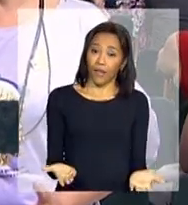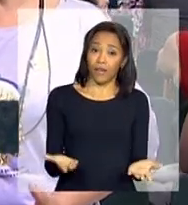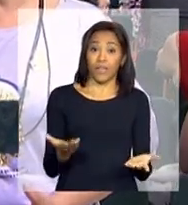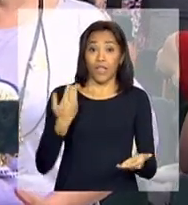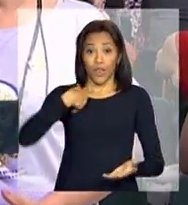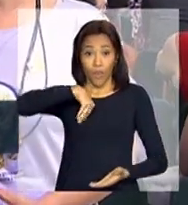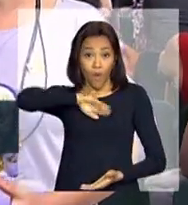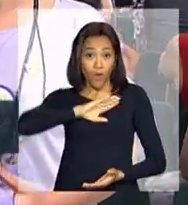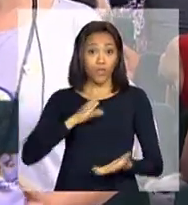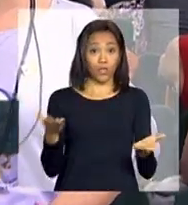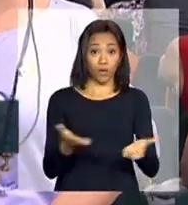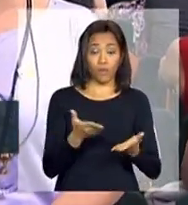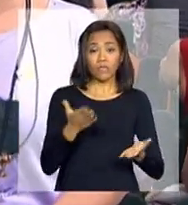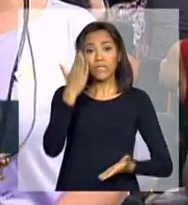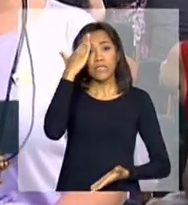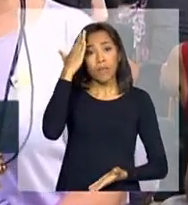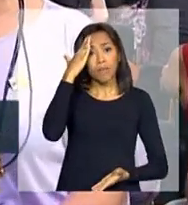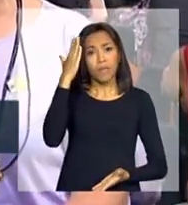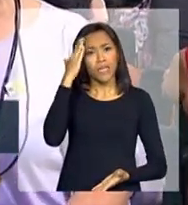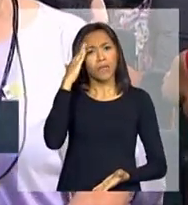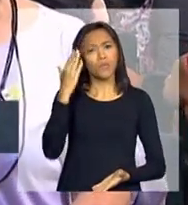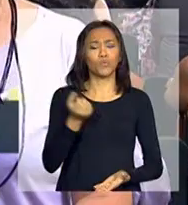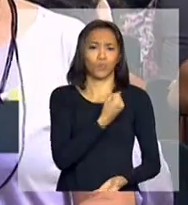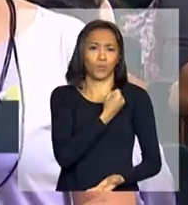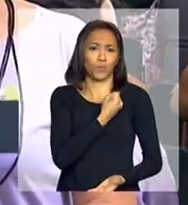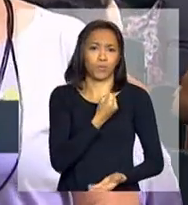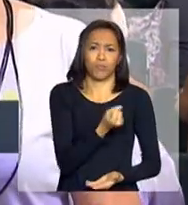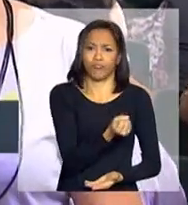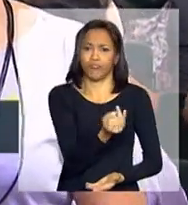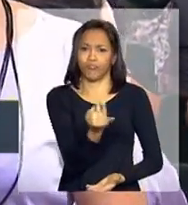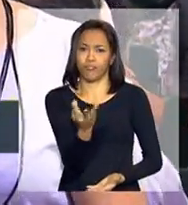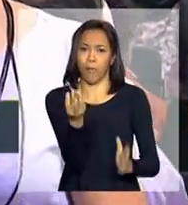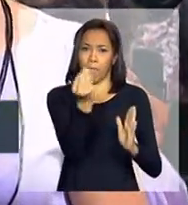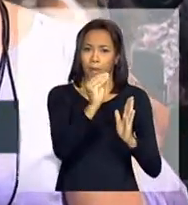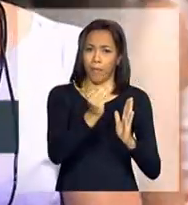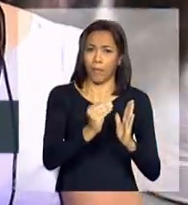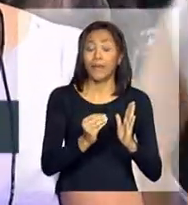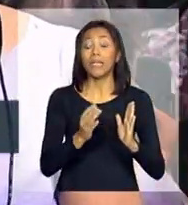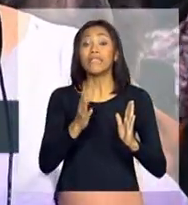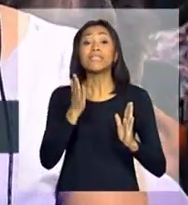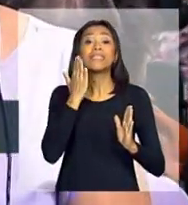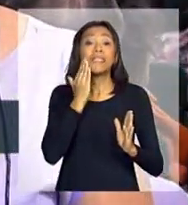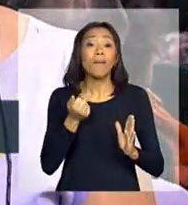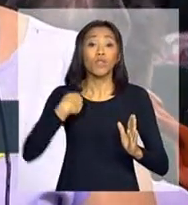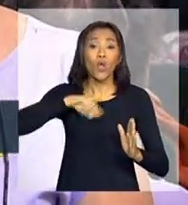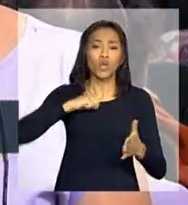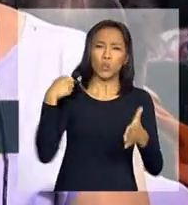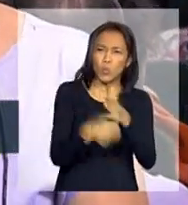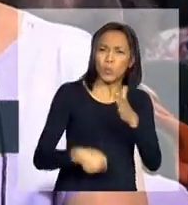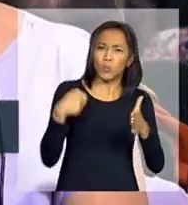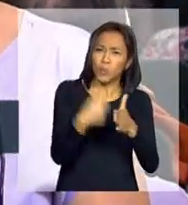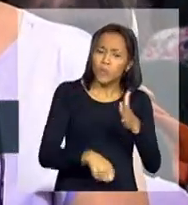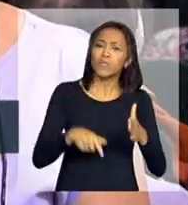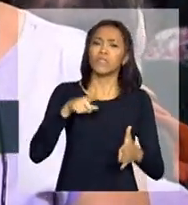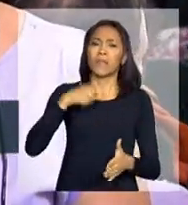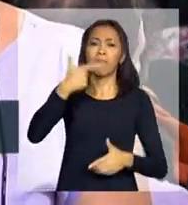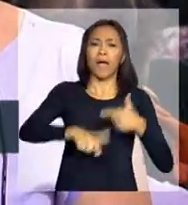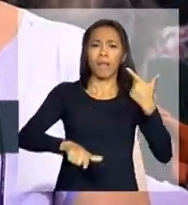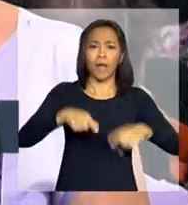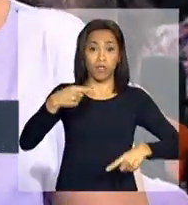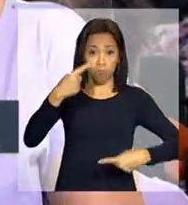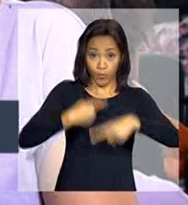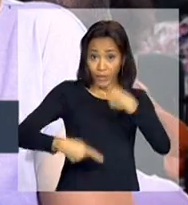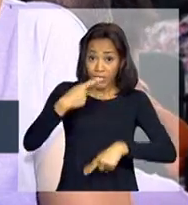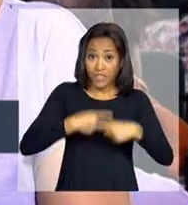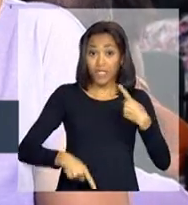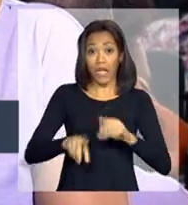a gente faz, e são estatísticas colocadas, que por mais que a gente lute, por mais que a gente tenha políticas, a